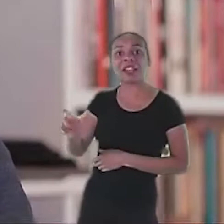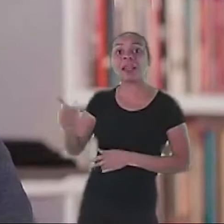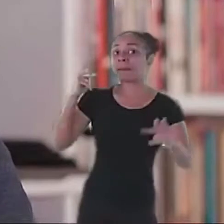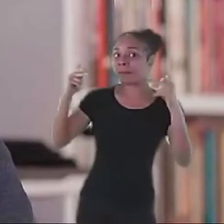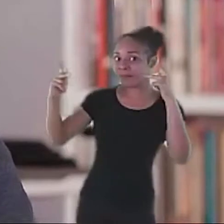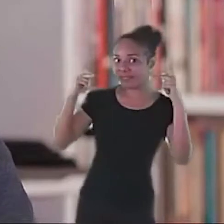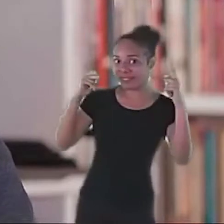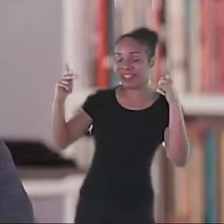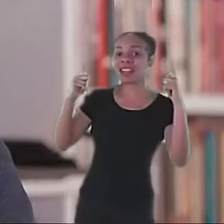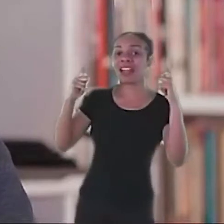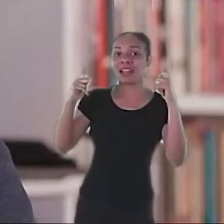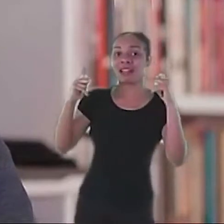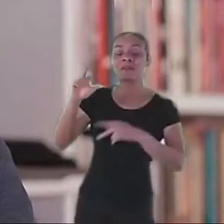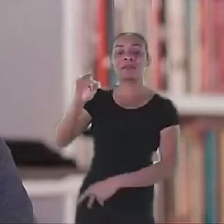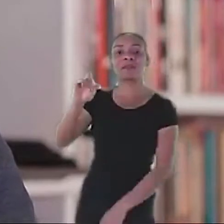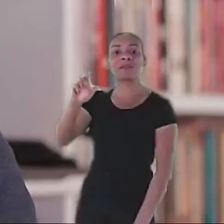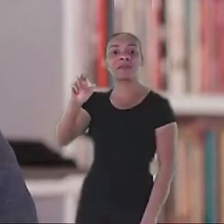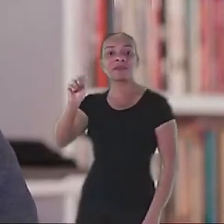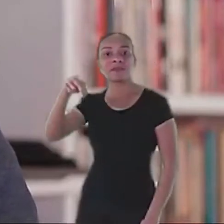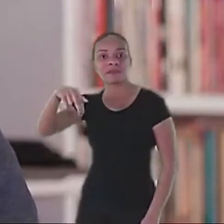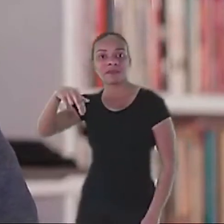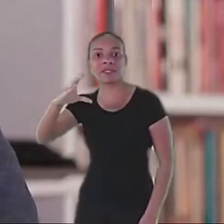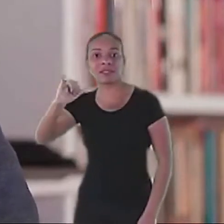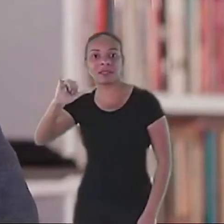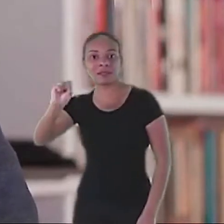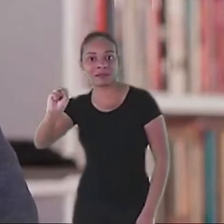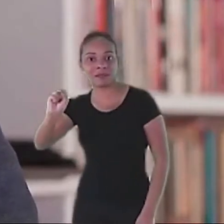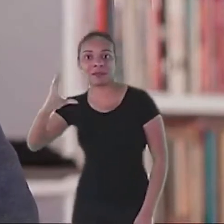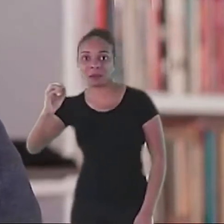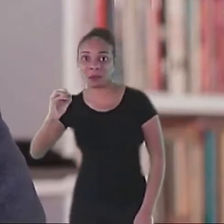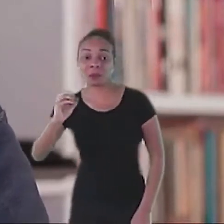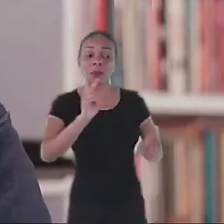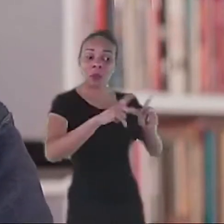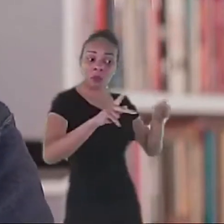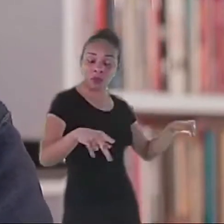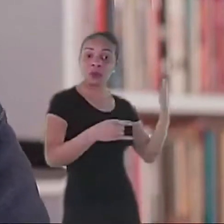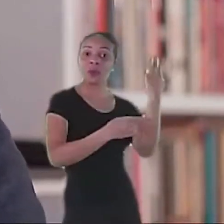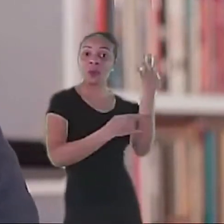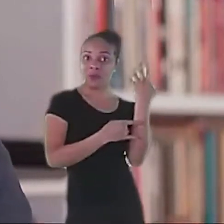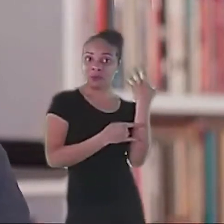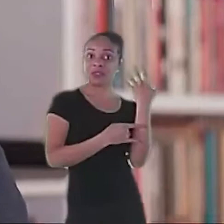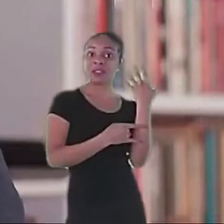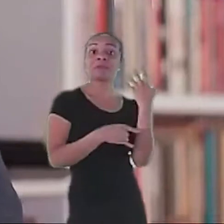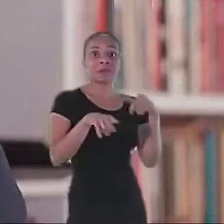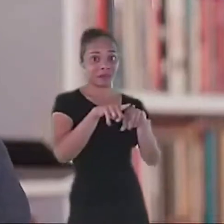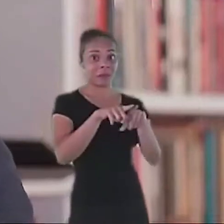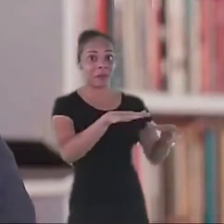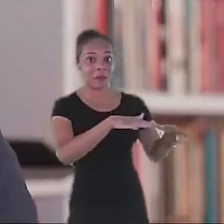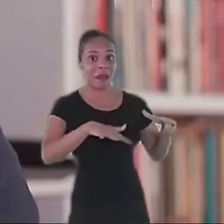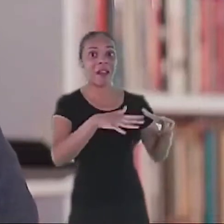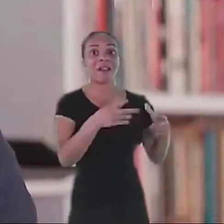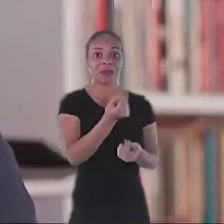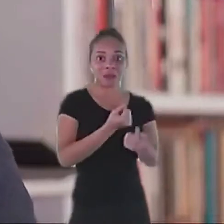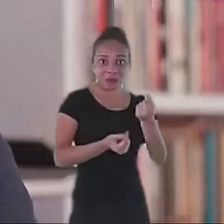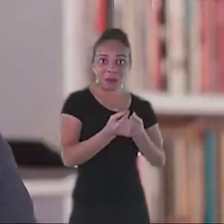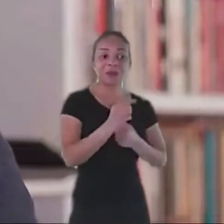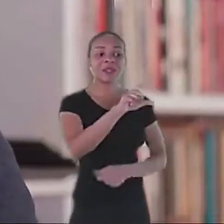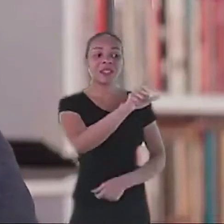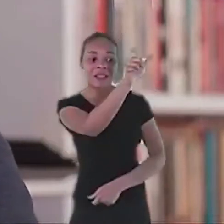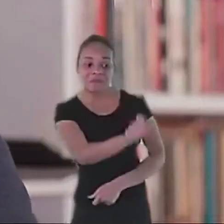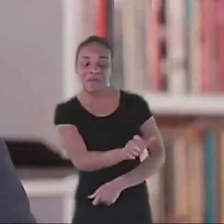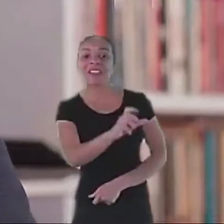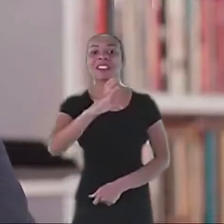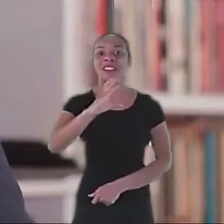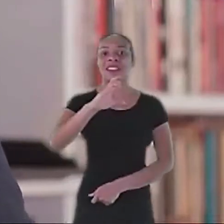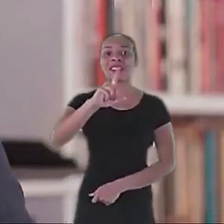psicanalista Francisco Paes Barreto e o professor emérito da UFMG e economista Clélio Campolina.